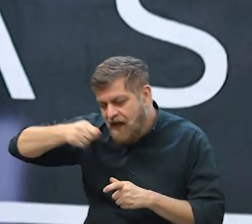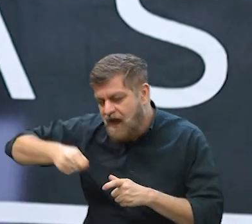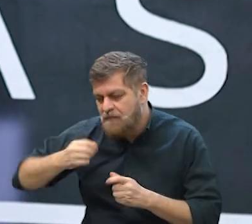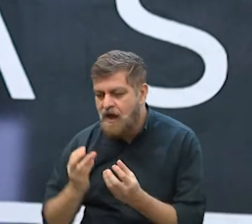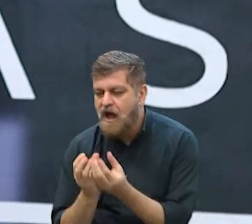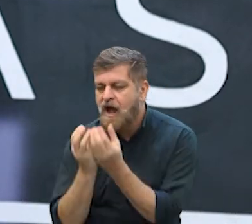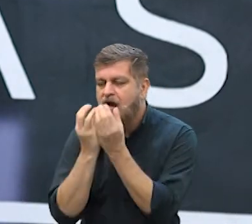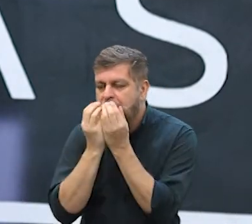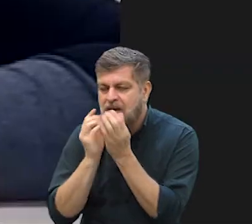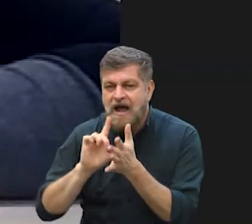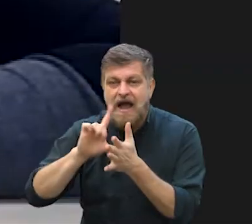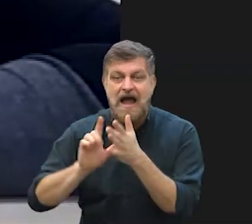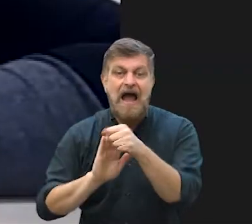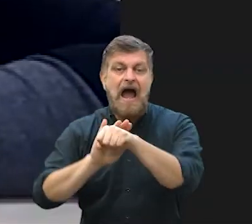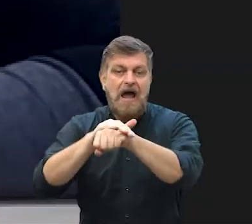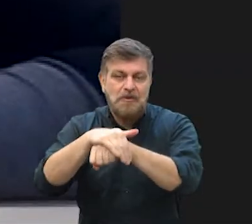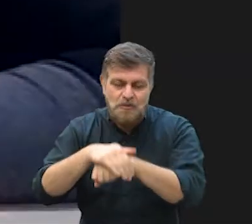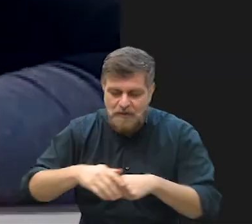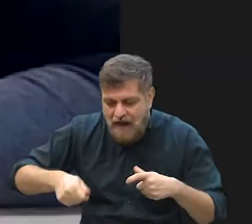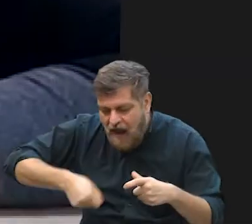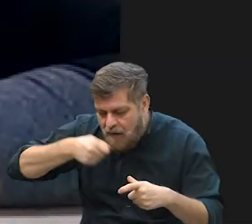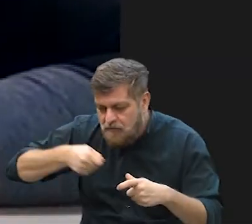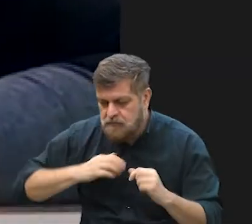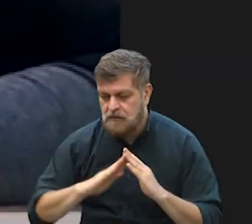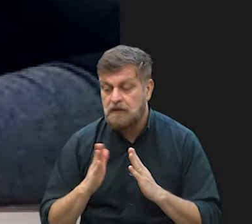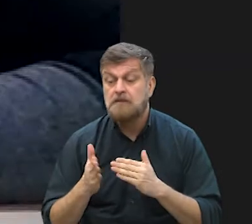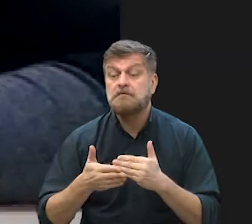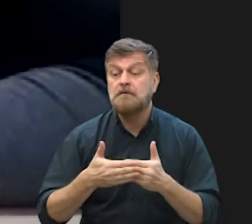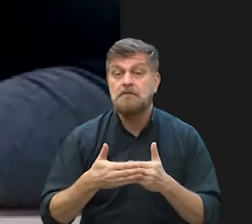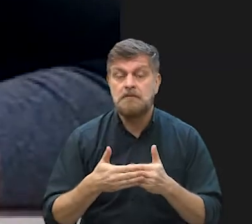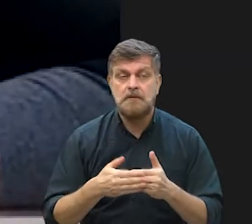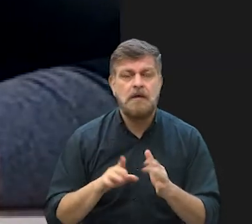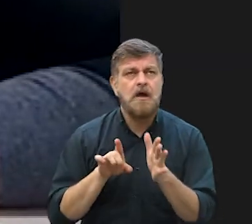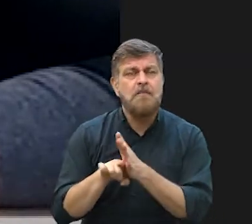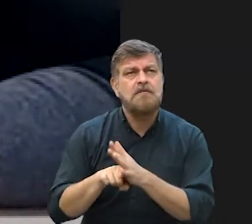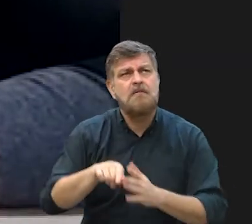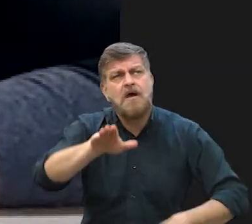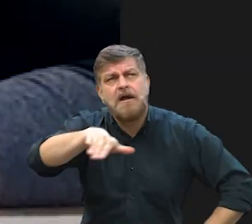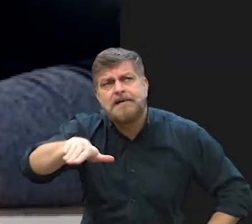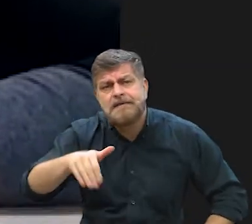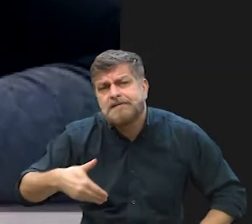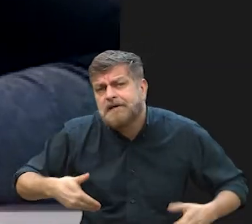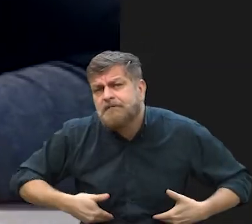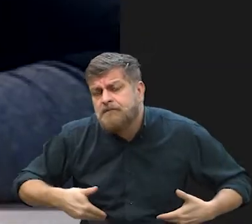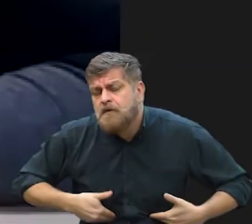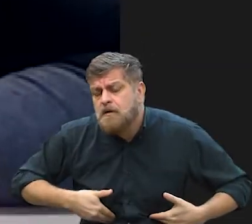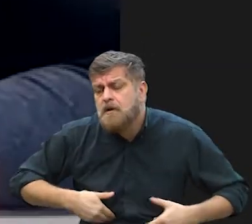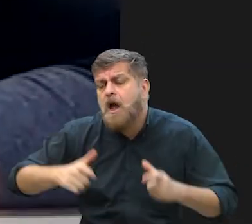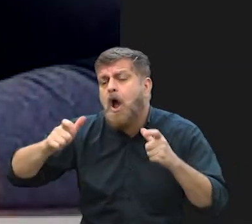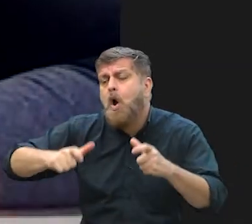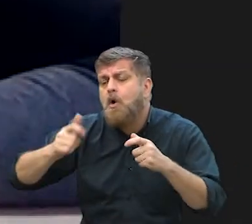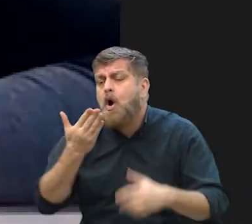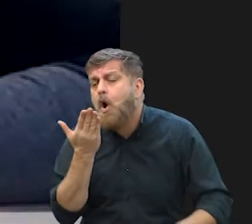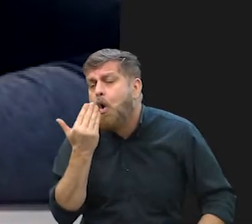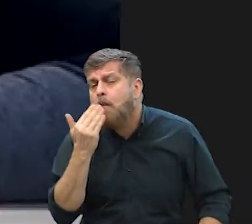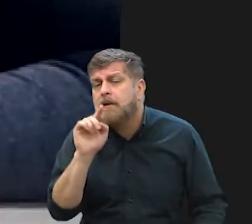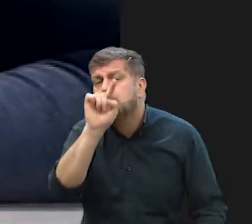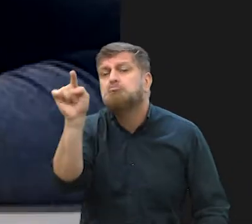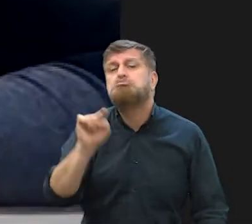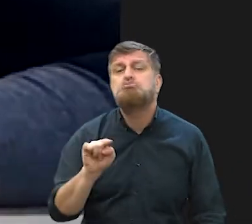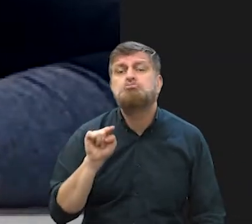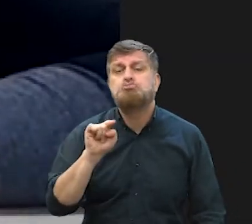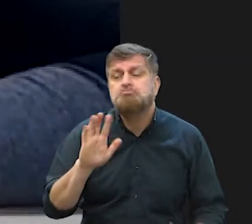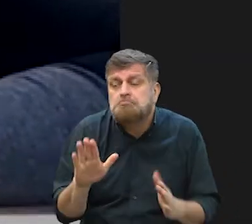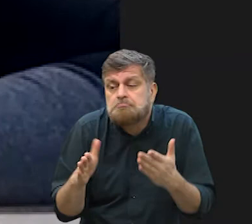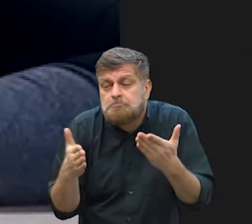tarde, tem jantar. E assim, a escola fechada, onde estão essas crianças? Né, o que elas estão comendo, o que